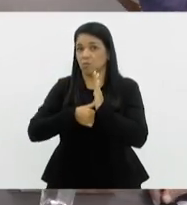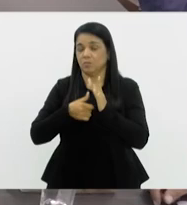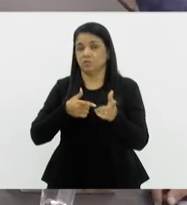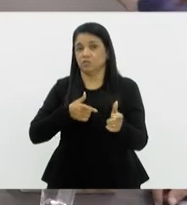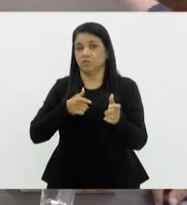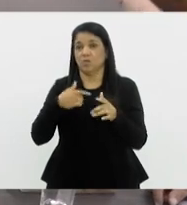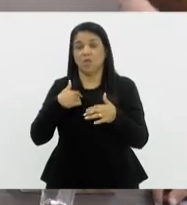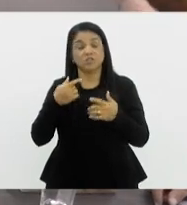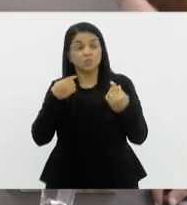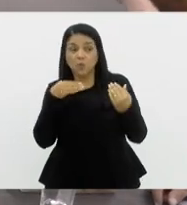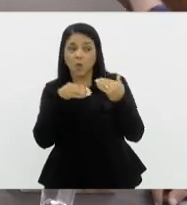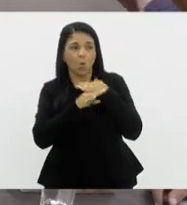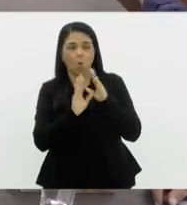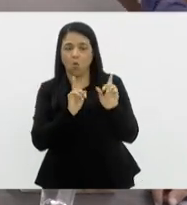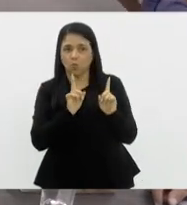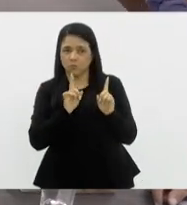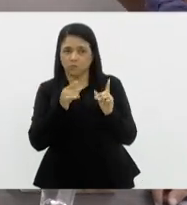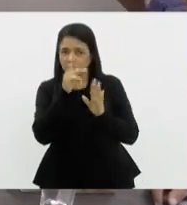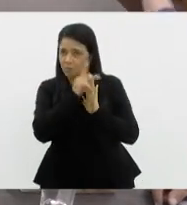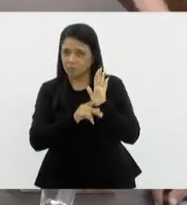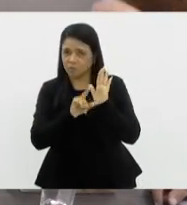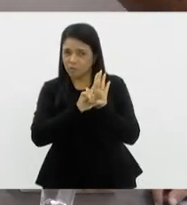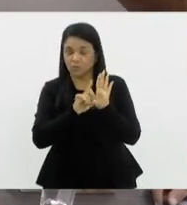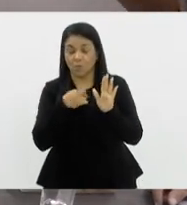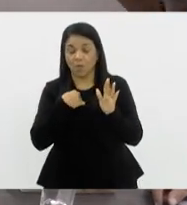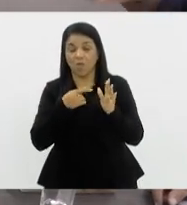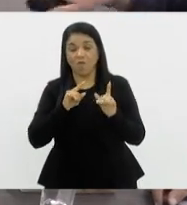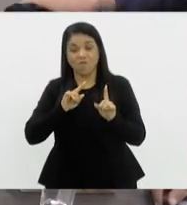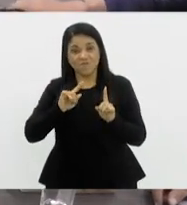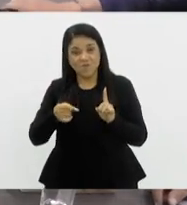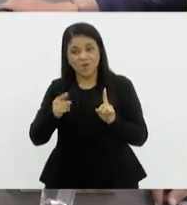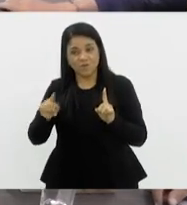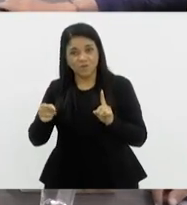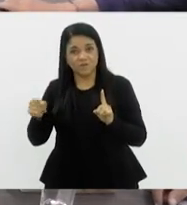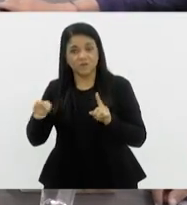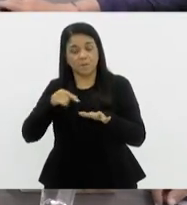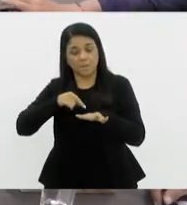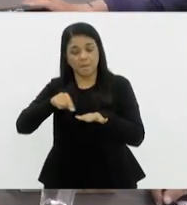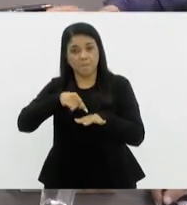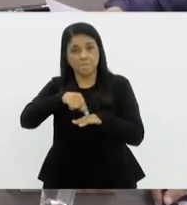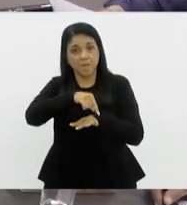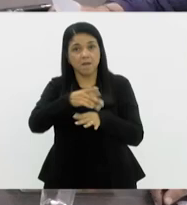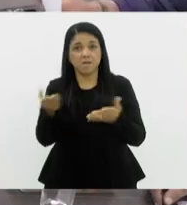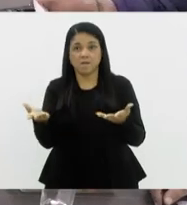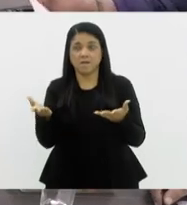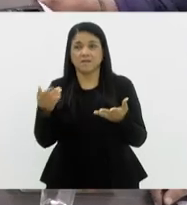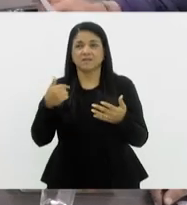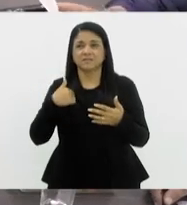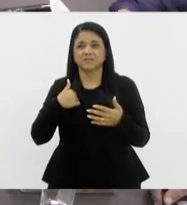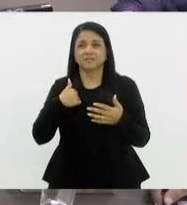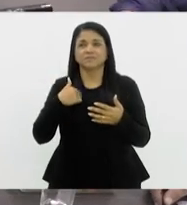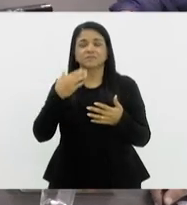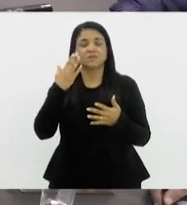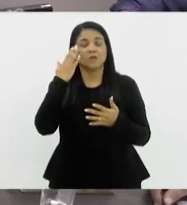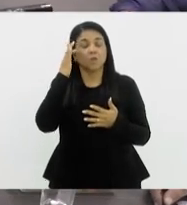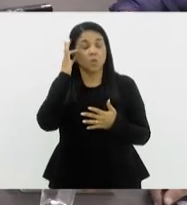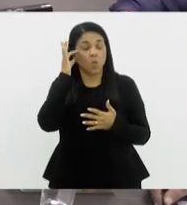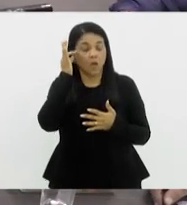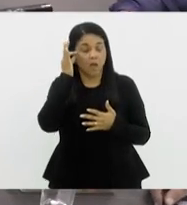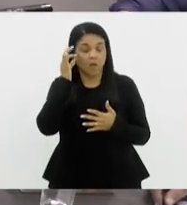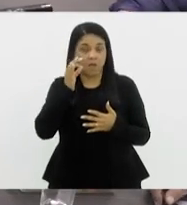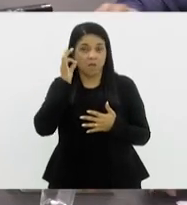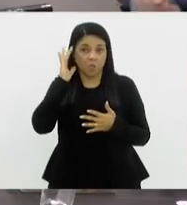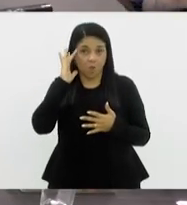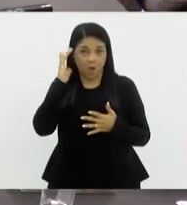o desportivo dessas vírgulas que eu mencionei. Se Deputada Verônica, me permite, eu acho que a interface de